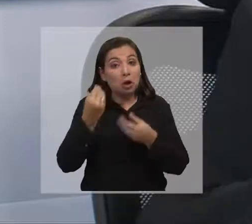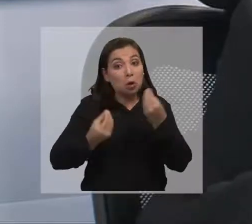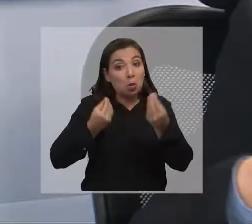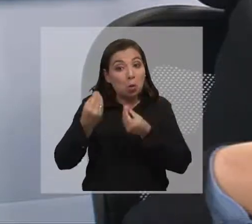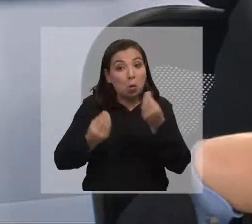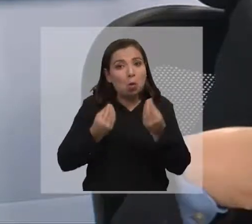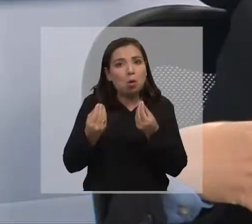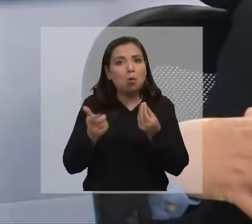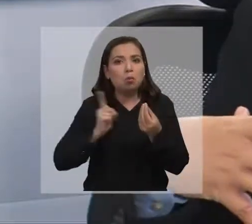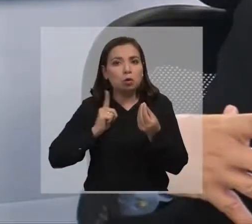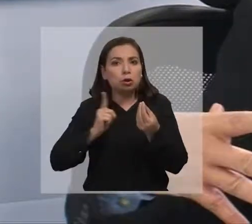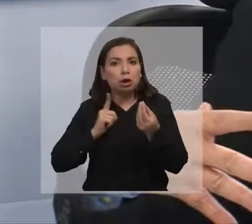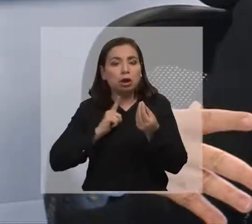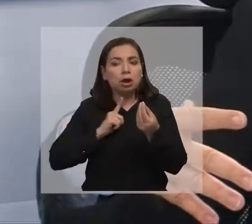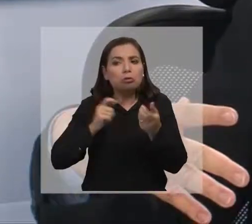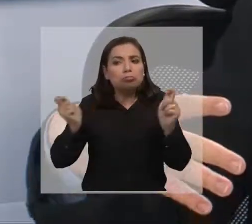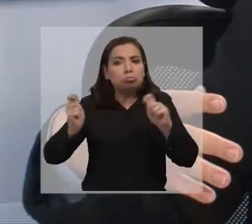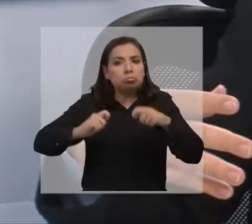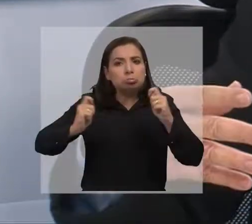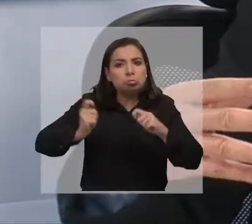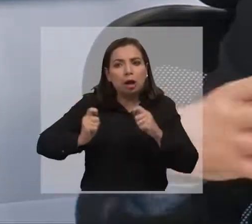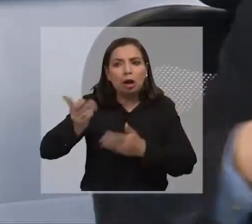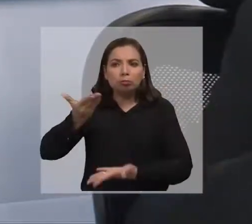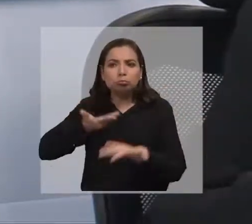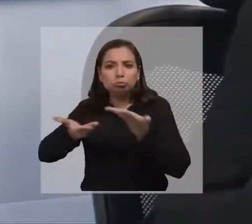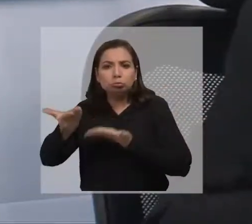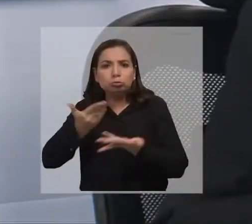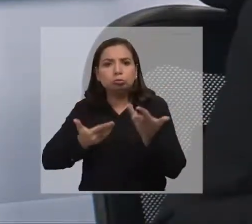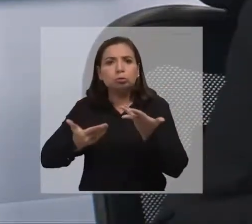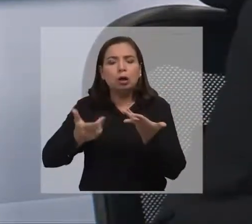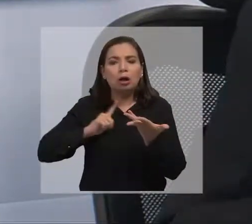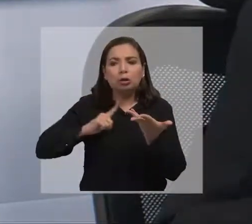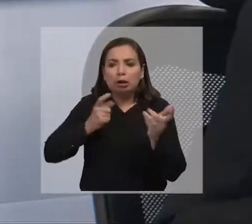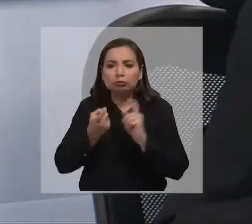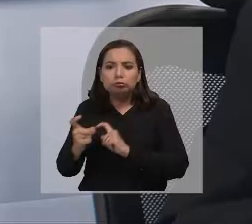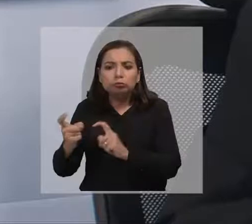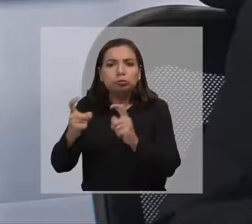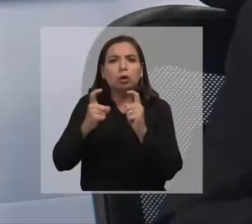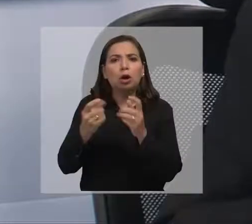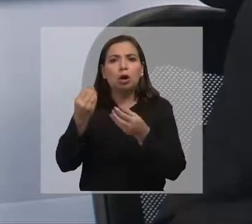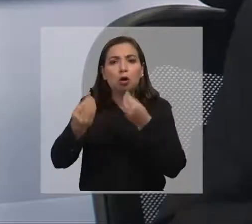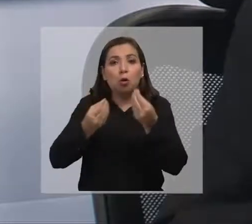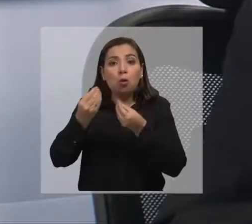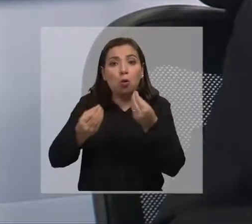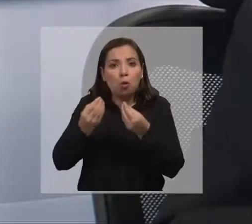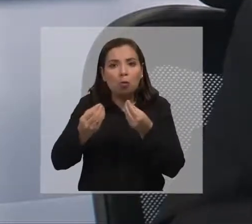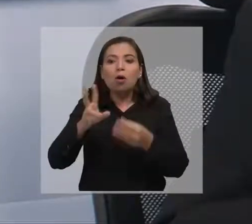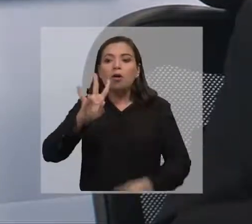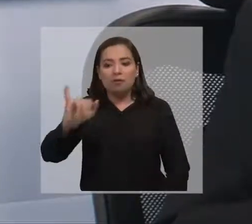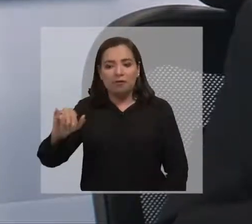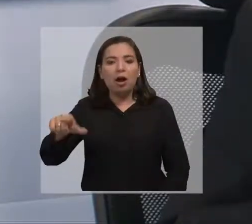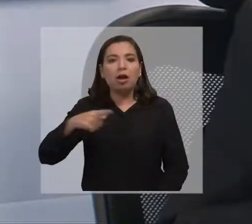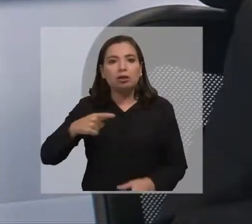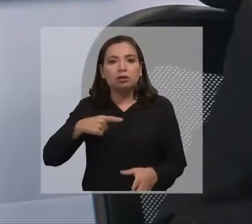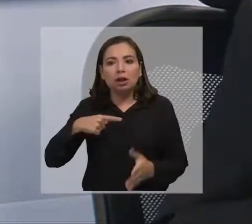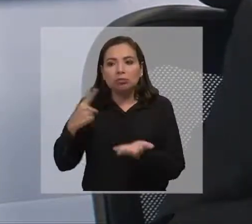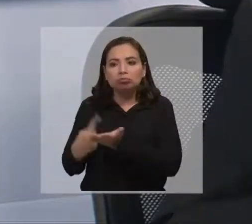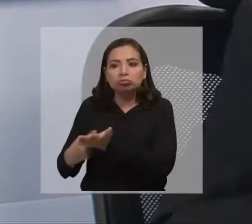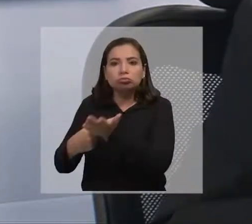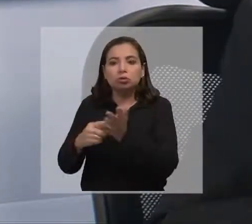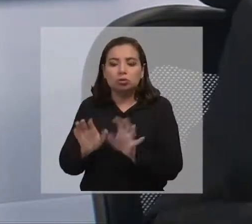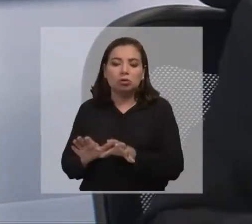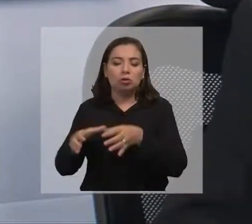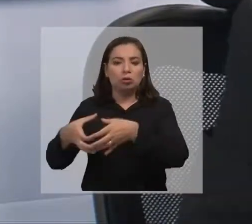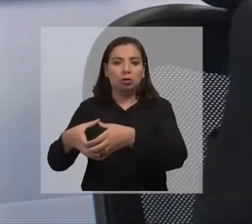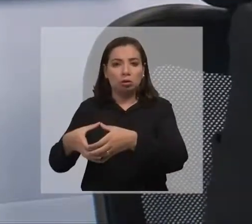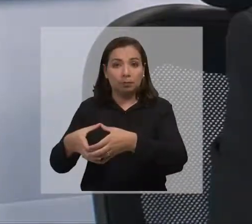está abrindo espaço para negociar com os partidos de centro-esquerda, vão construir uma frente, né? Do